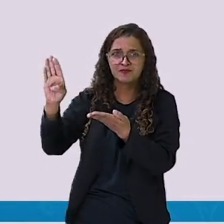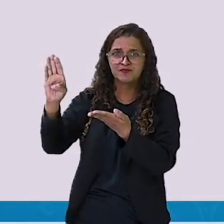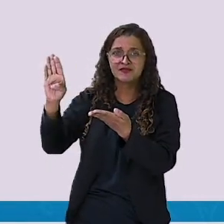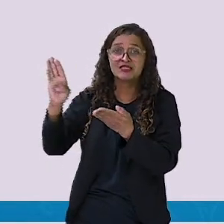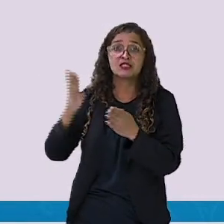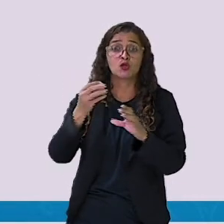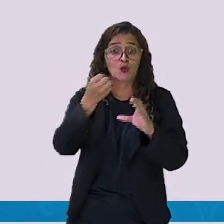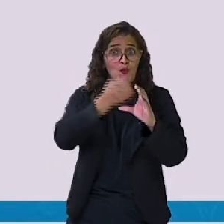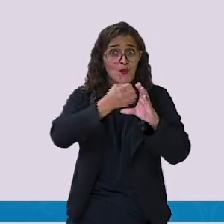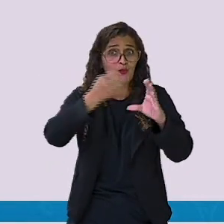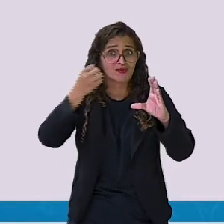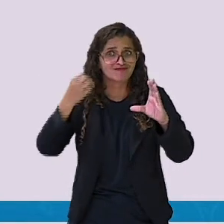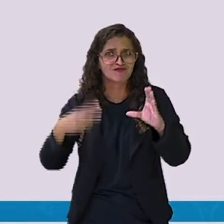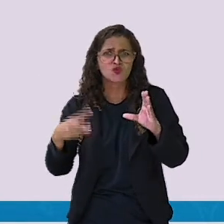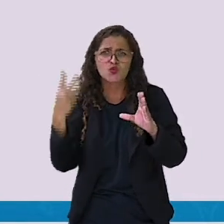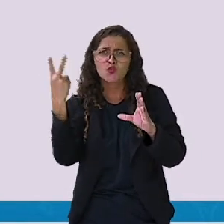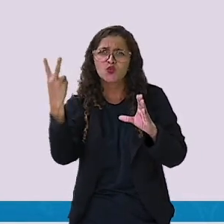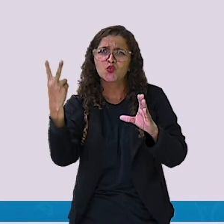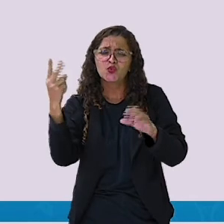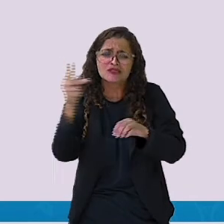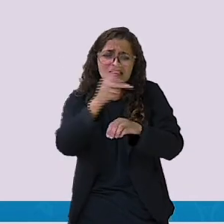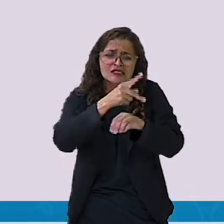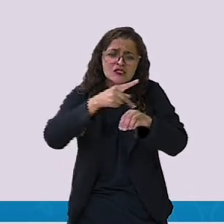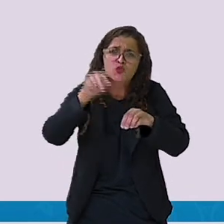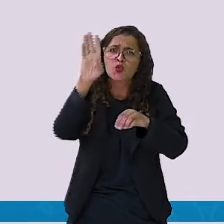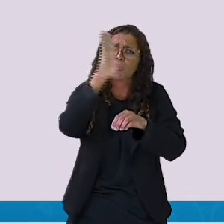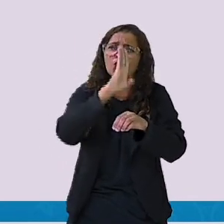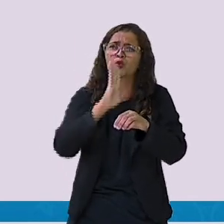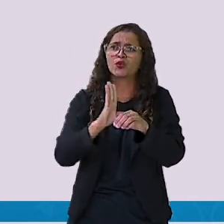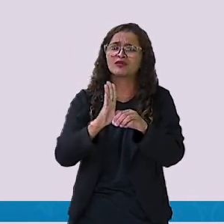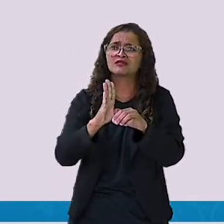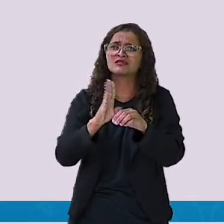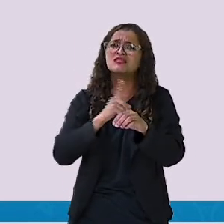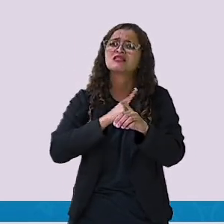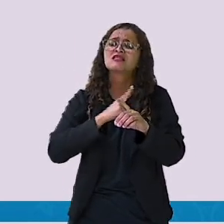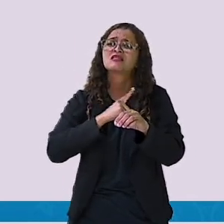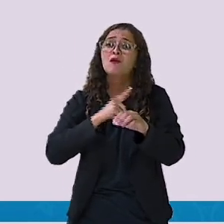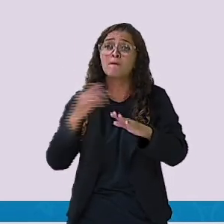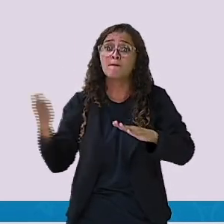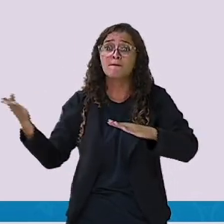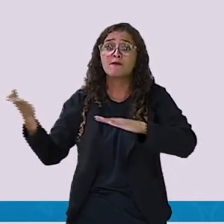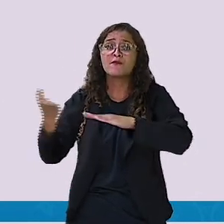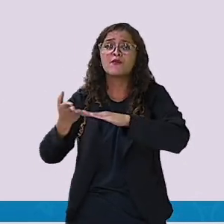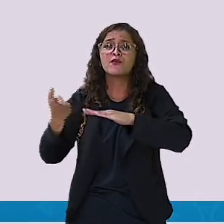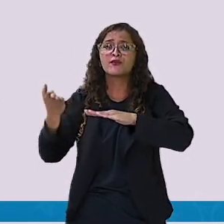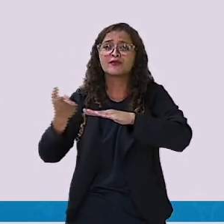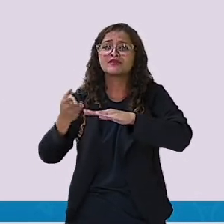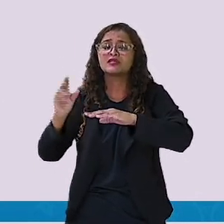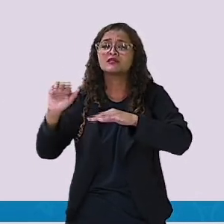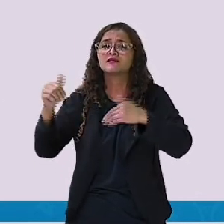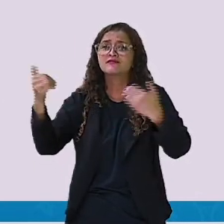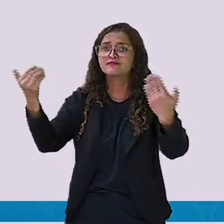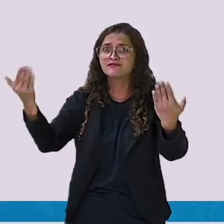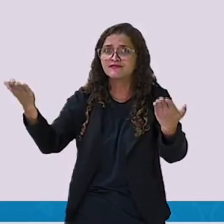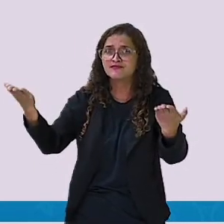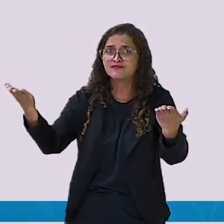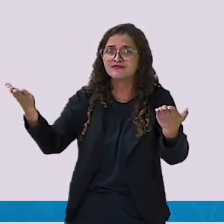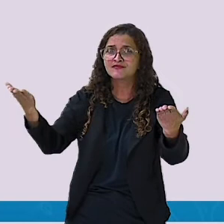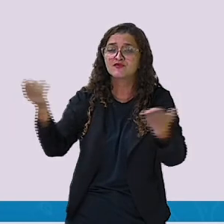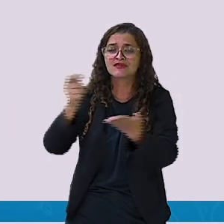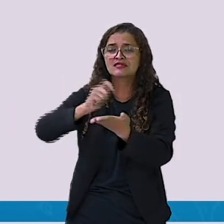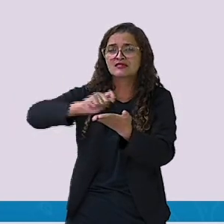tradicional em nosso país. Vamos lá. A moderna, nós já vimos ali em cima, ela usa